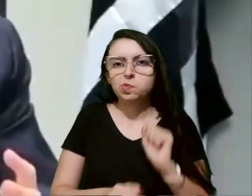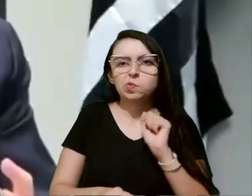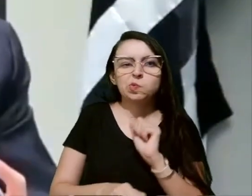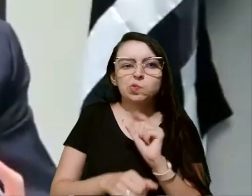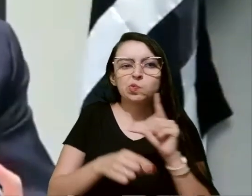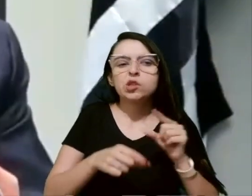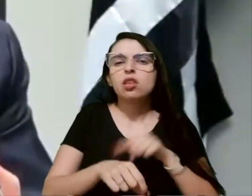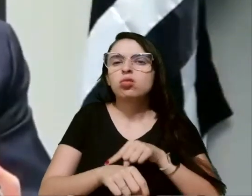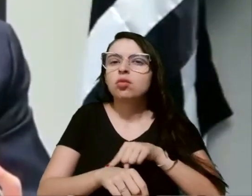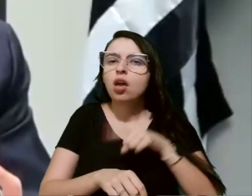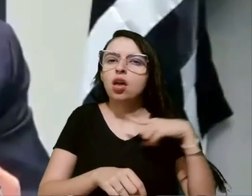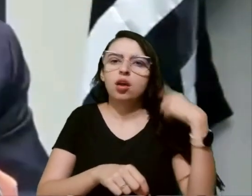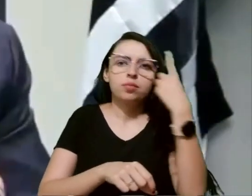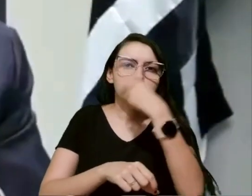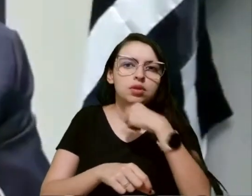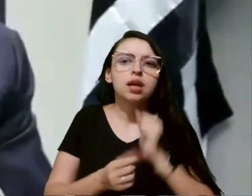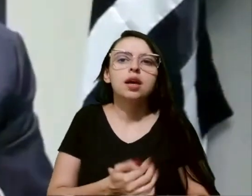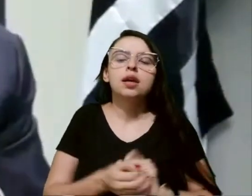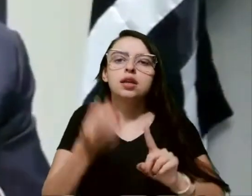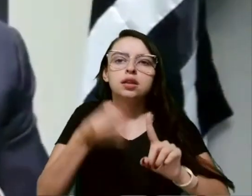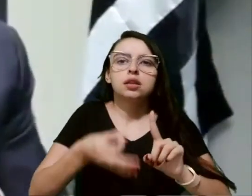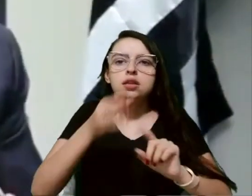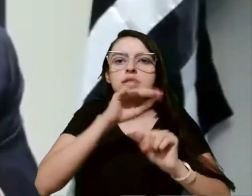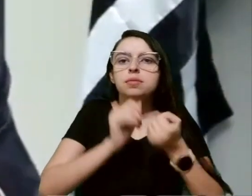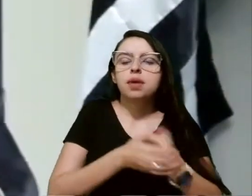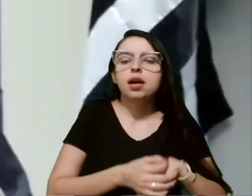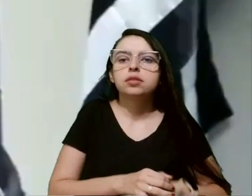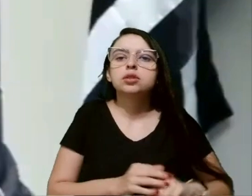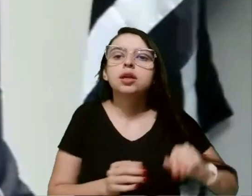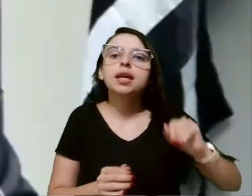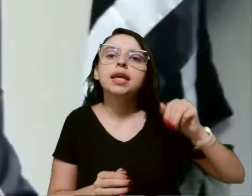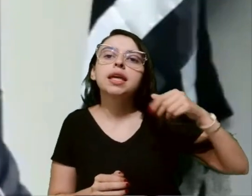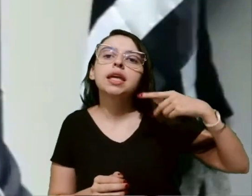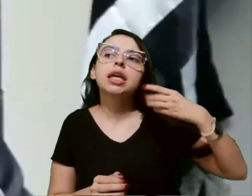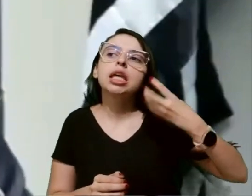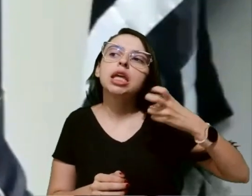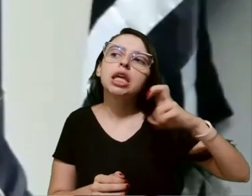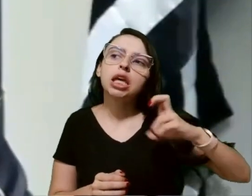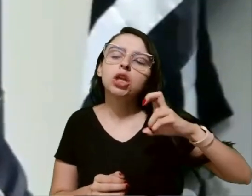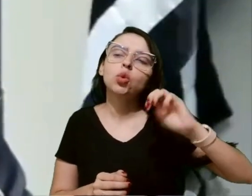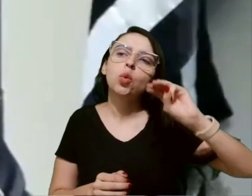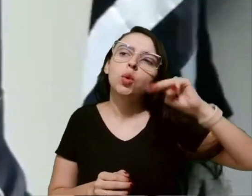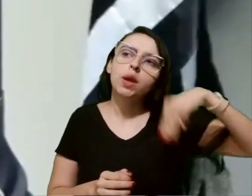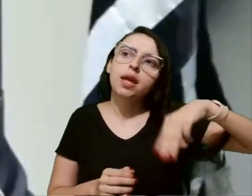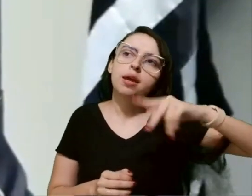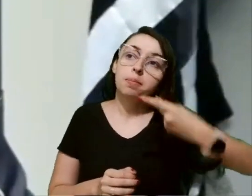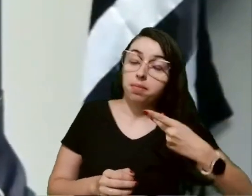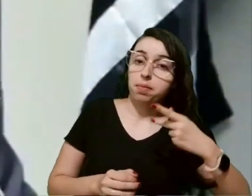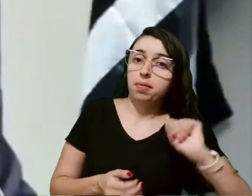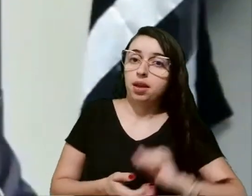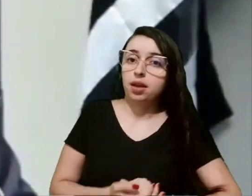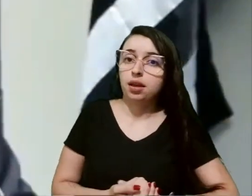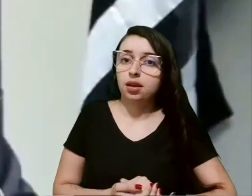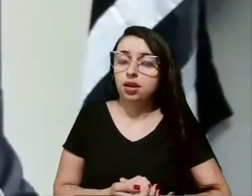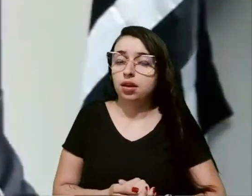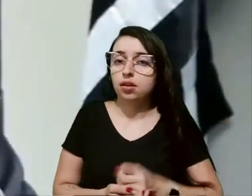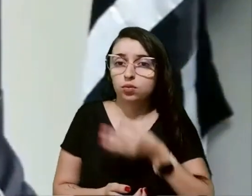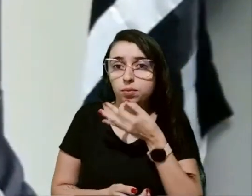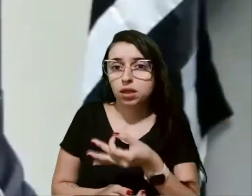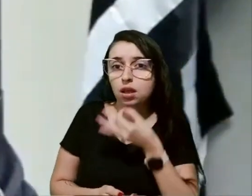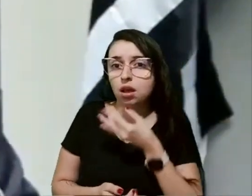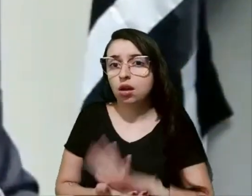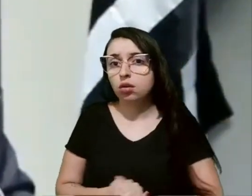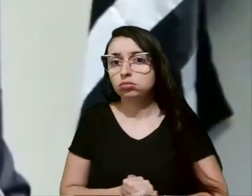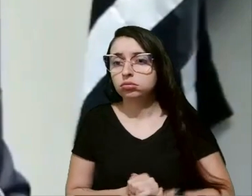tempo com desembargadores que entraram pelo quinto do MP. Eu acho que um palpite aqui, quem, né, trabalha no